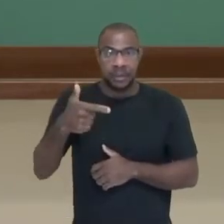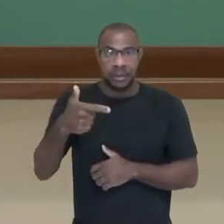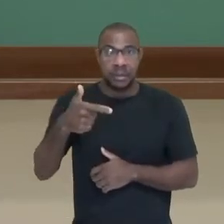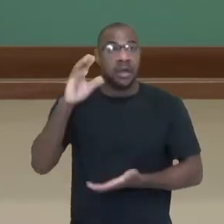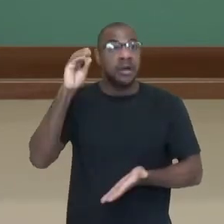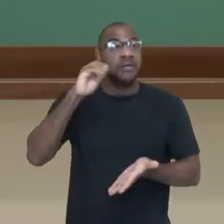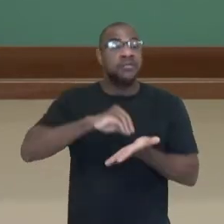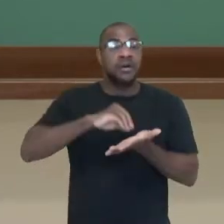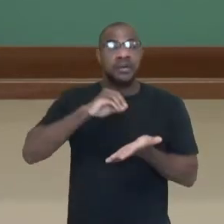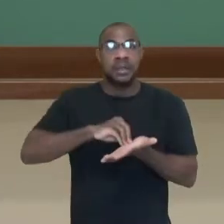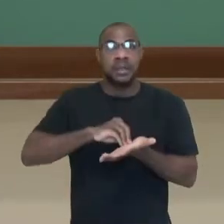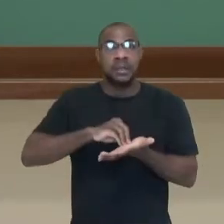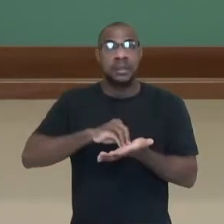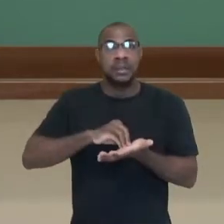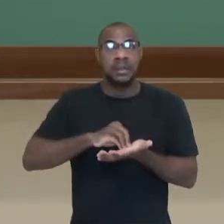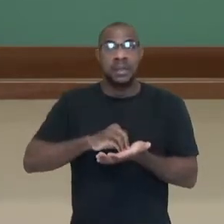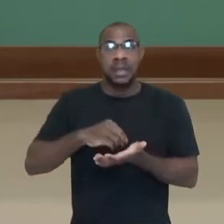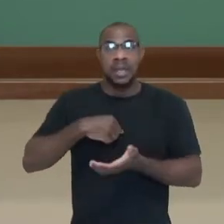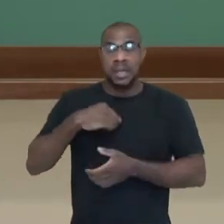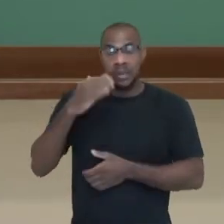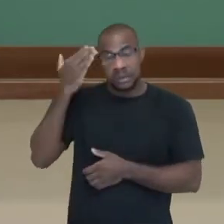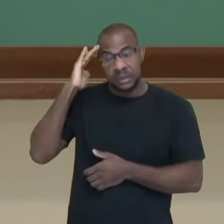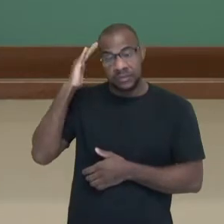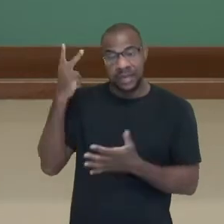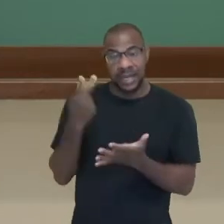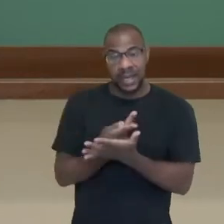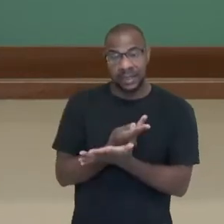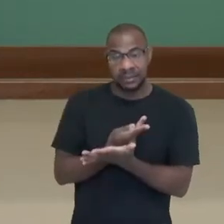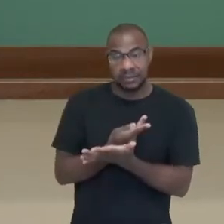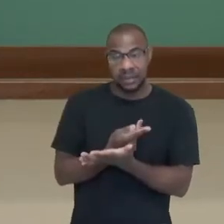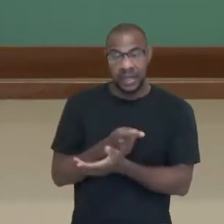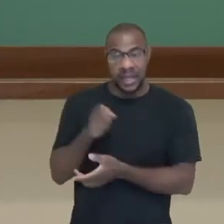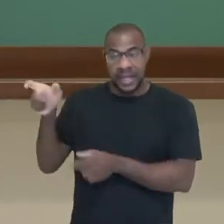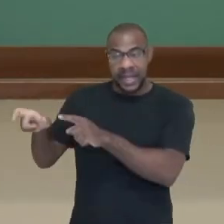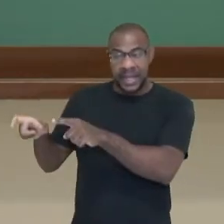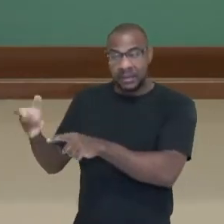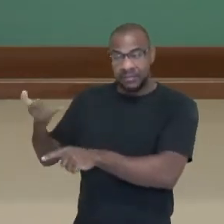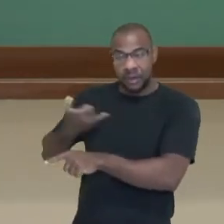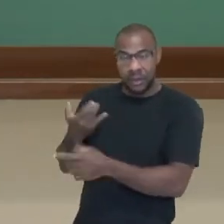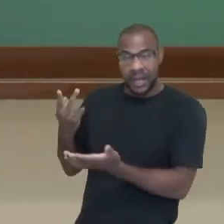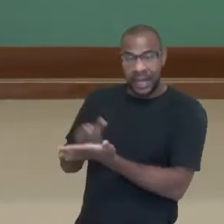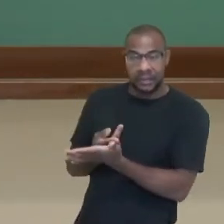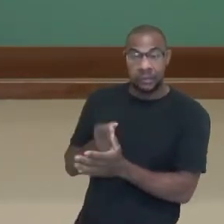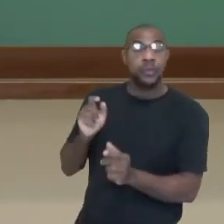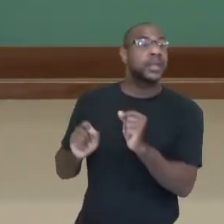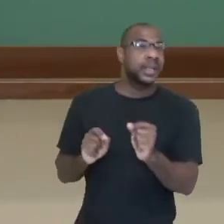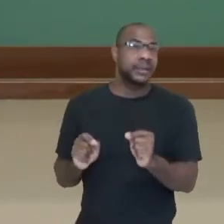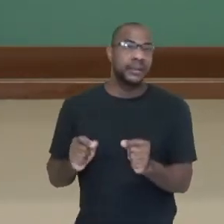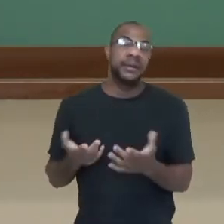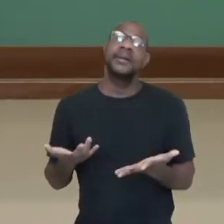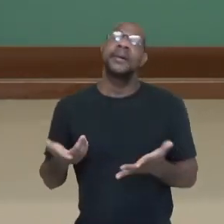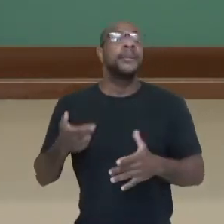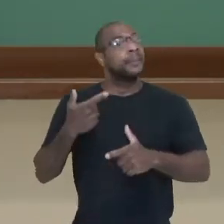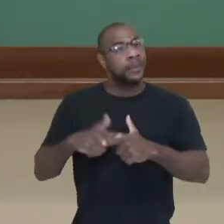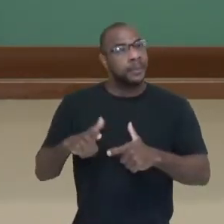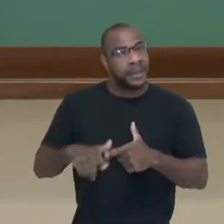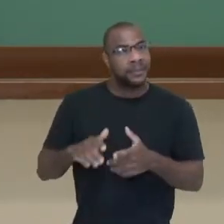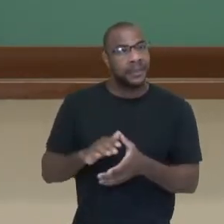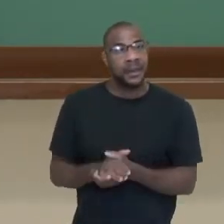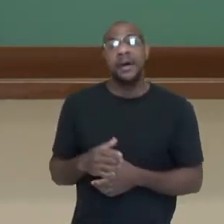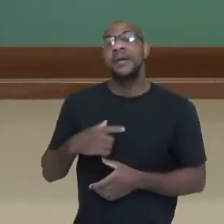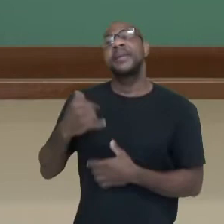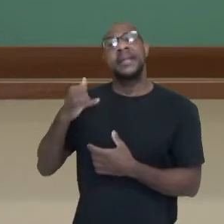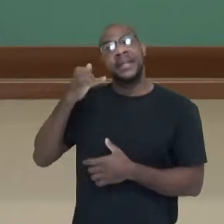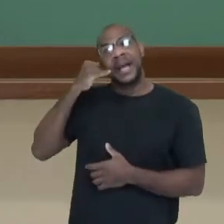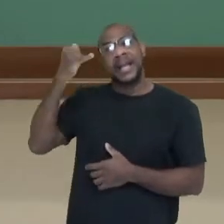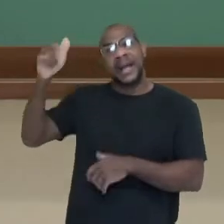ele mediu errado, ou eu medi errado. Olha o transtorno que isso causa, eu vou ter que ligar para a loja novamente, pedir produto